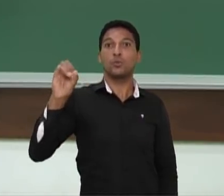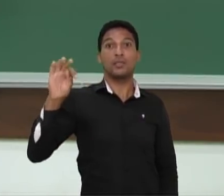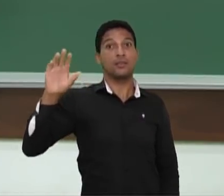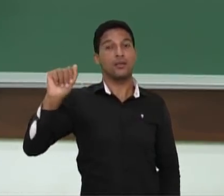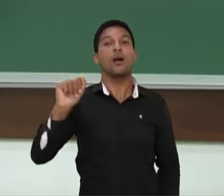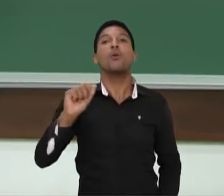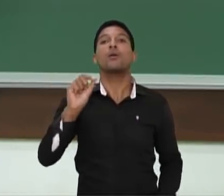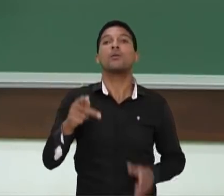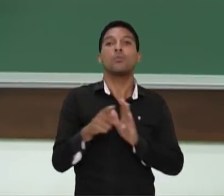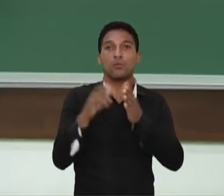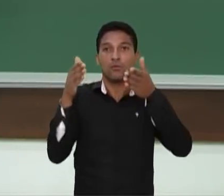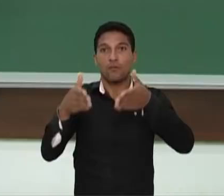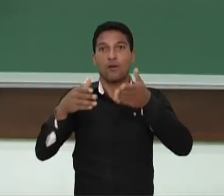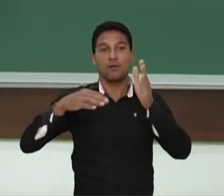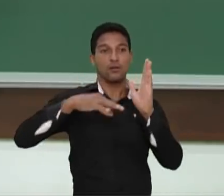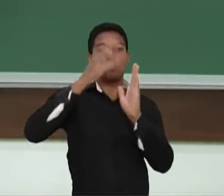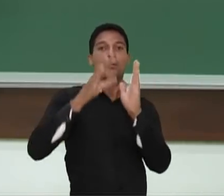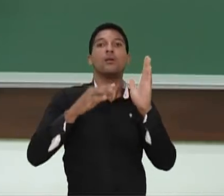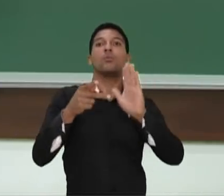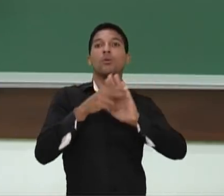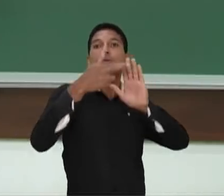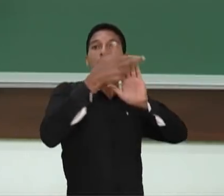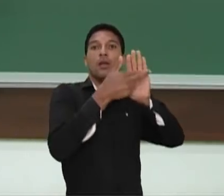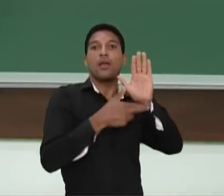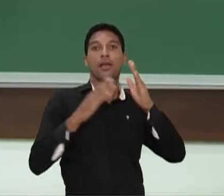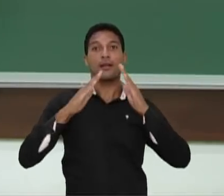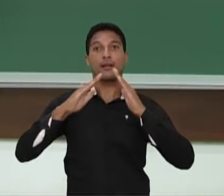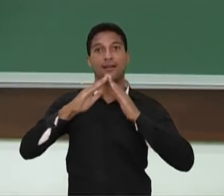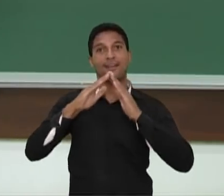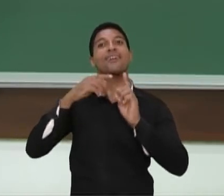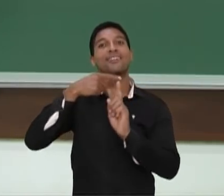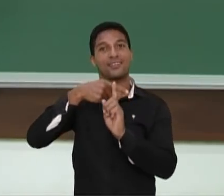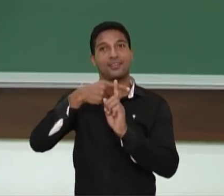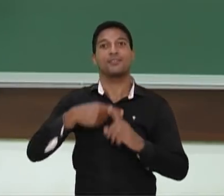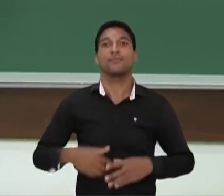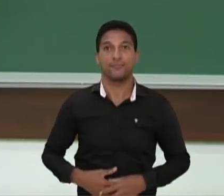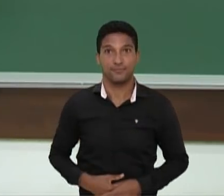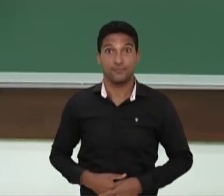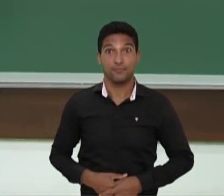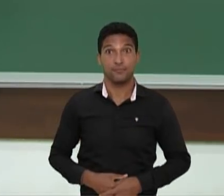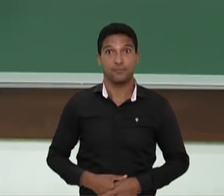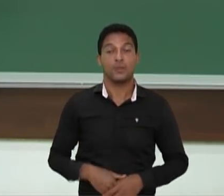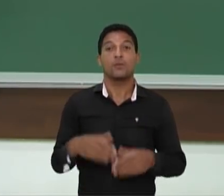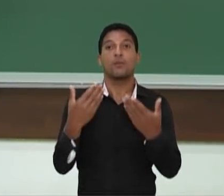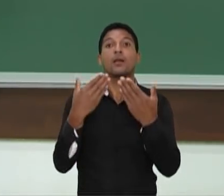vamos continuar falando sobre isso, né, focando nos autos.